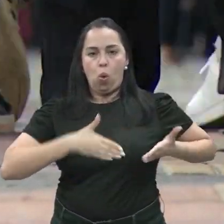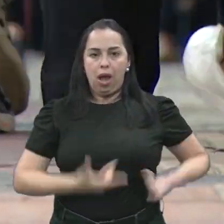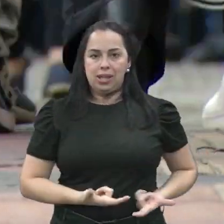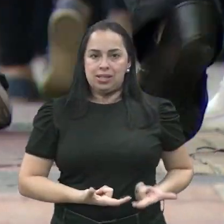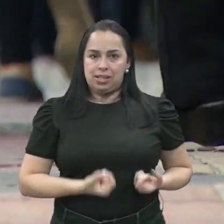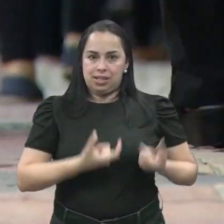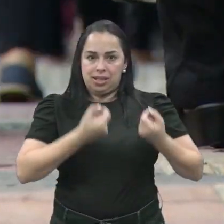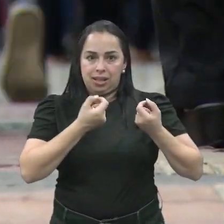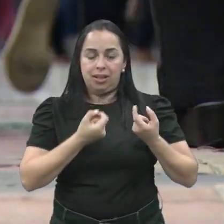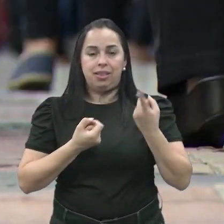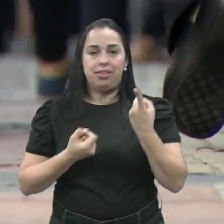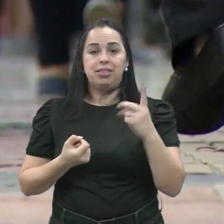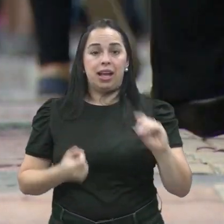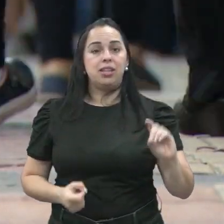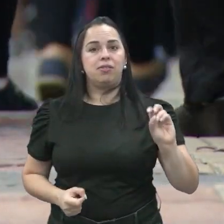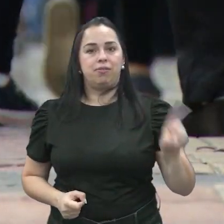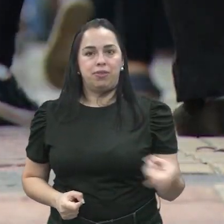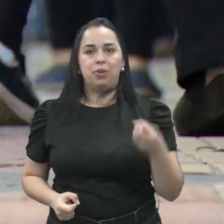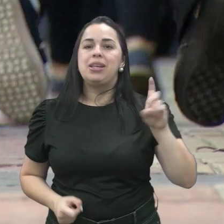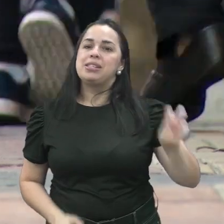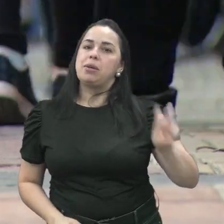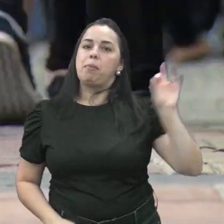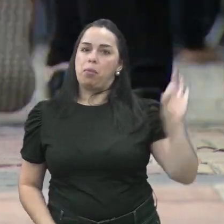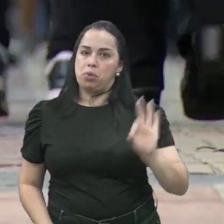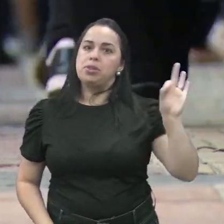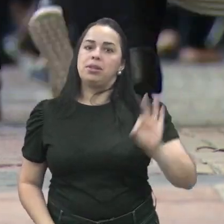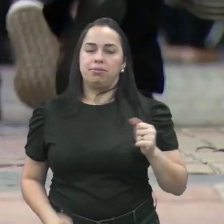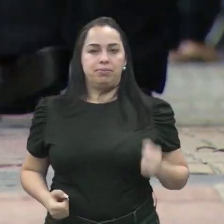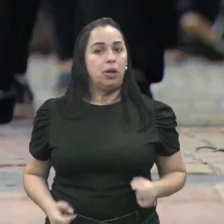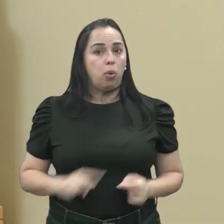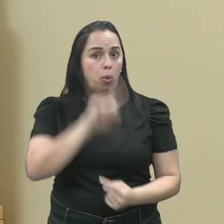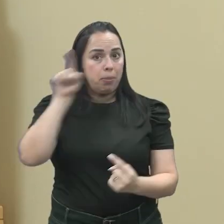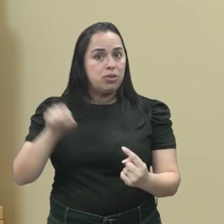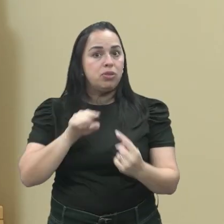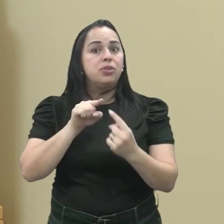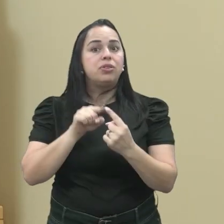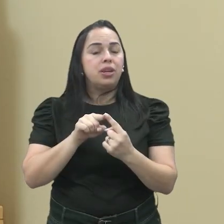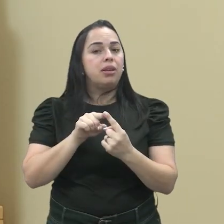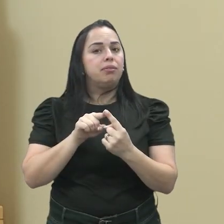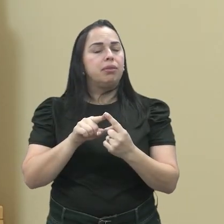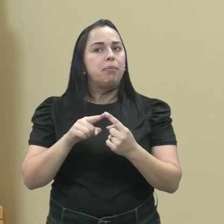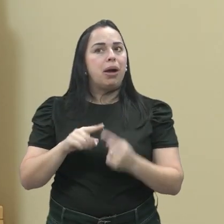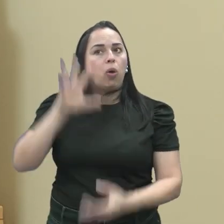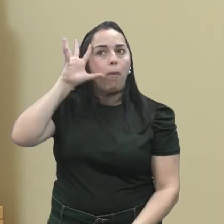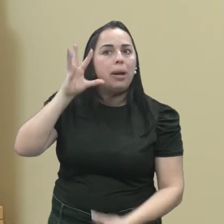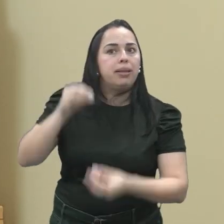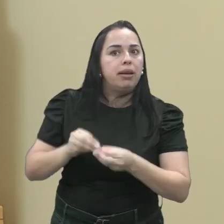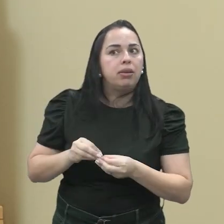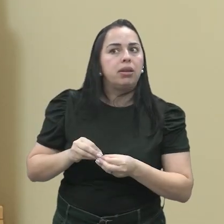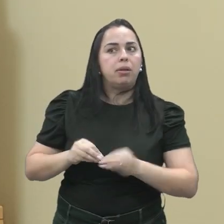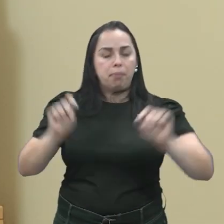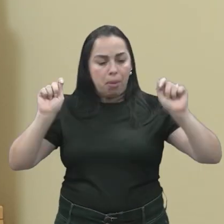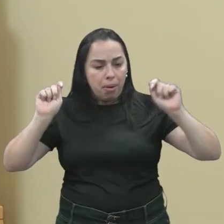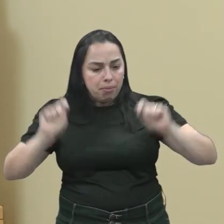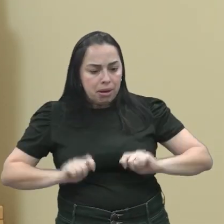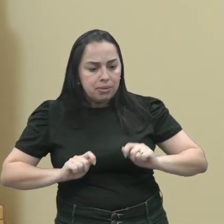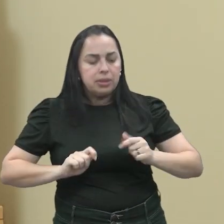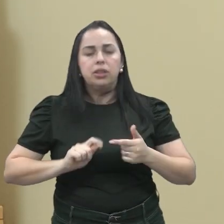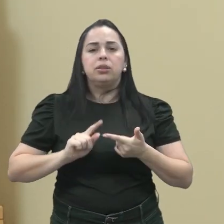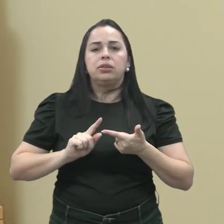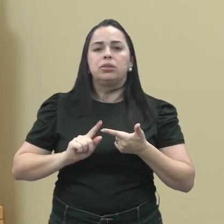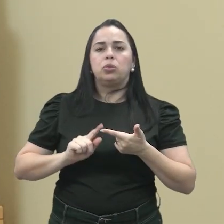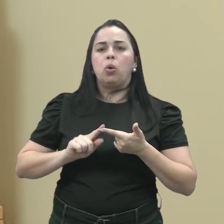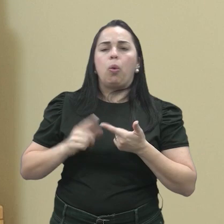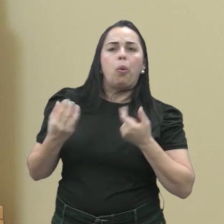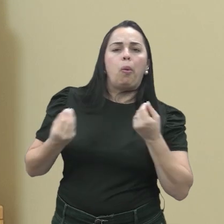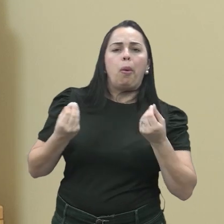mama, responsável por 10,5% dos casos. Acho que a ideia aqui é a gente saber o que a gente pode fazer, como que a gente pode